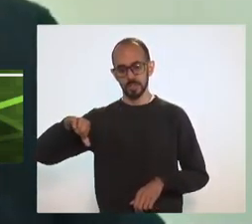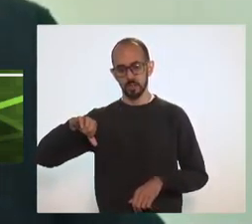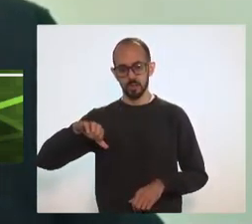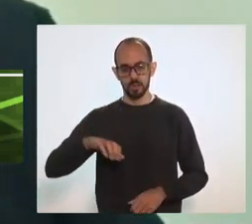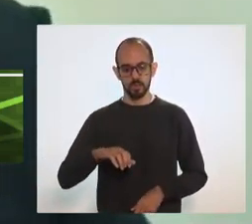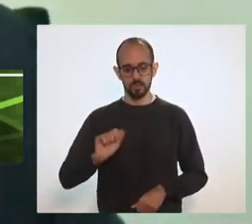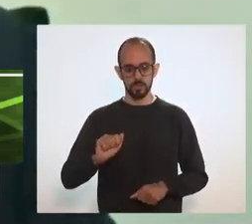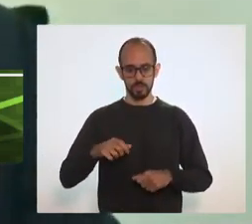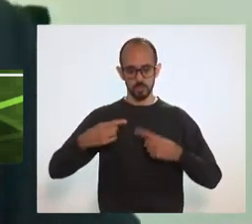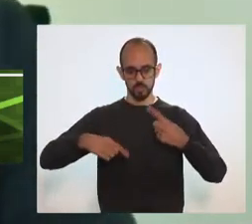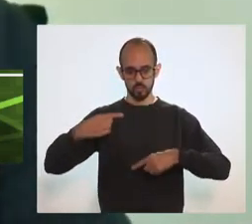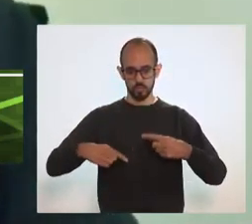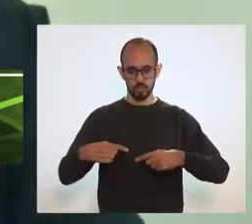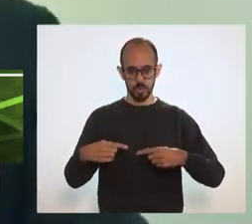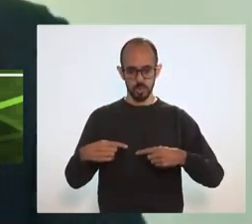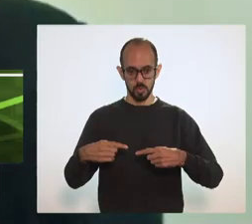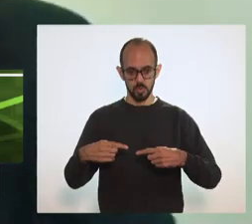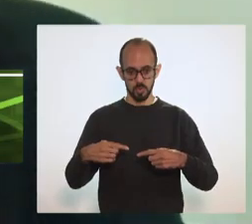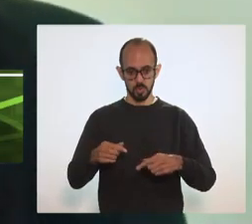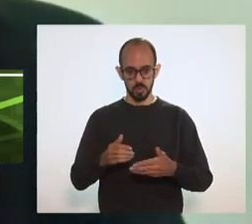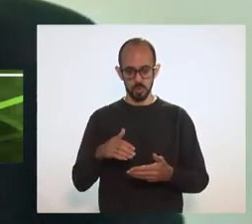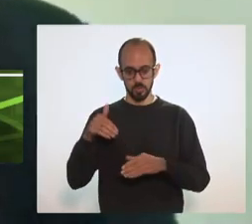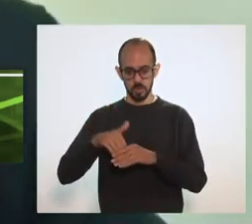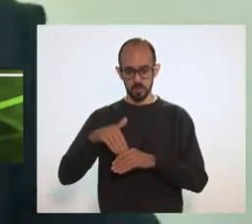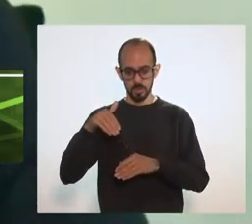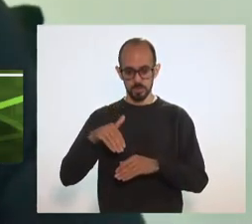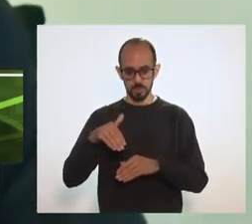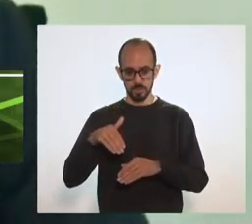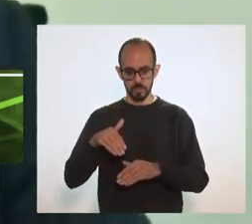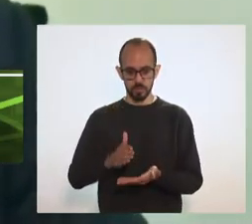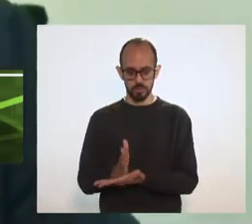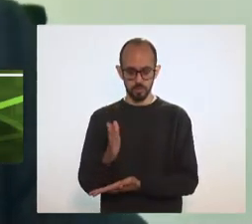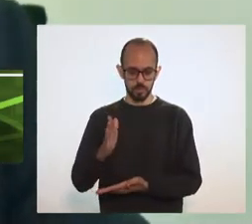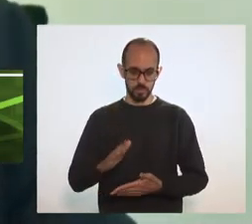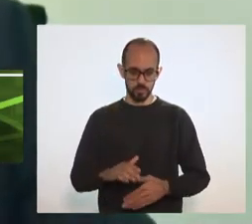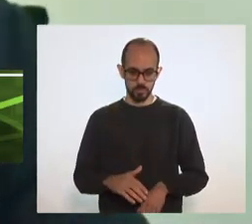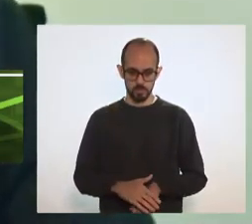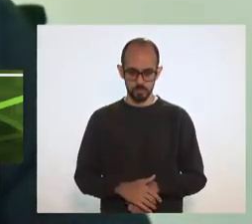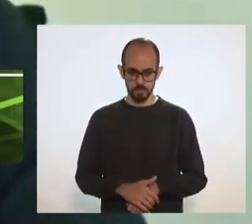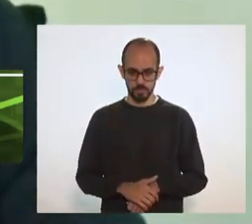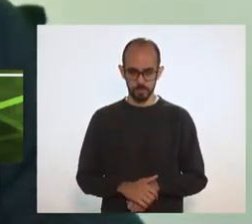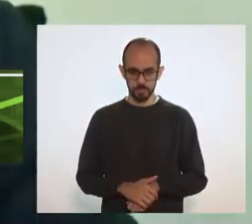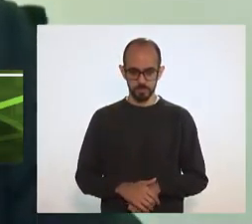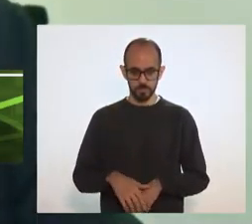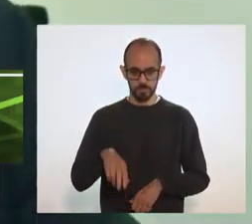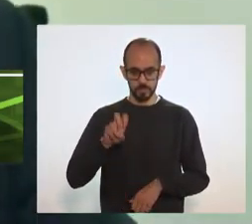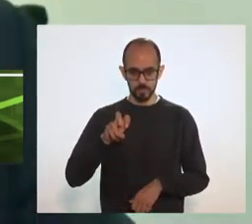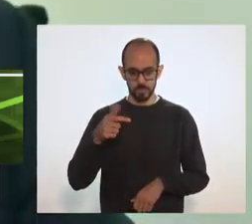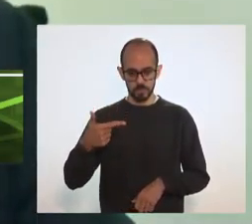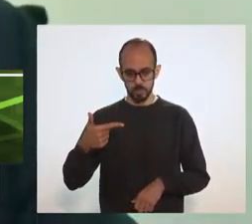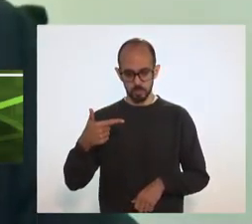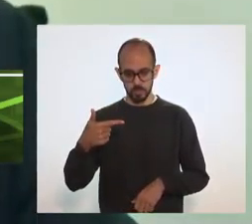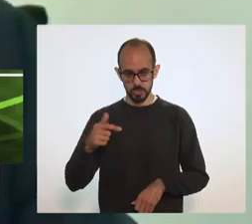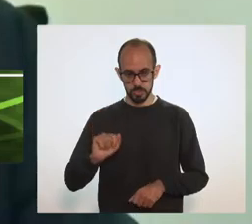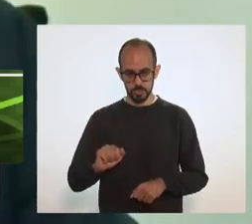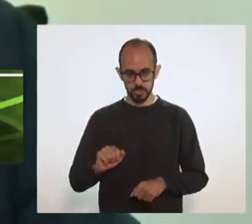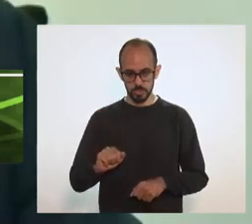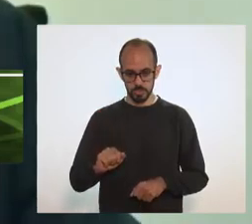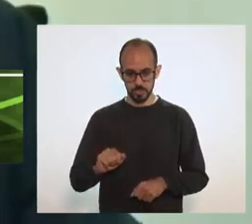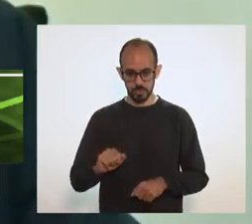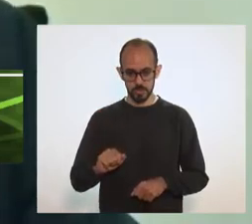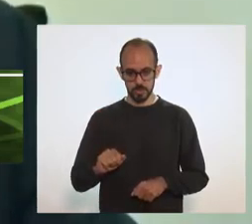lei 1617-2019, autoria do deputado Rosenberg Reis, o parecer é pela prejudicabilidade pela lei 3239 de 1 de agosto